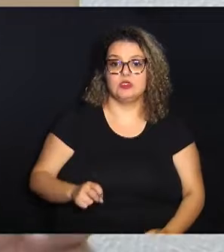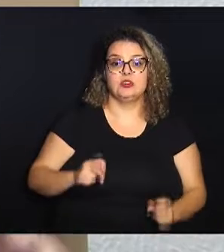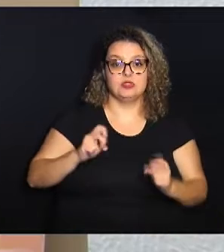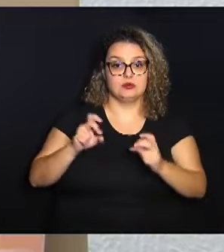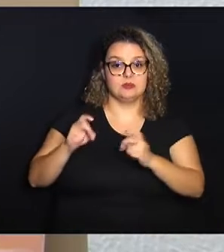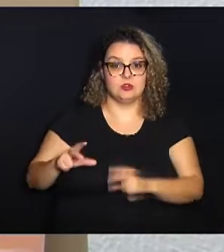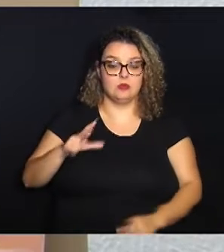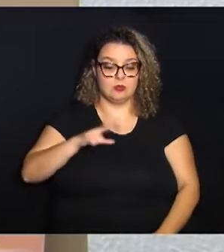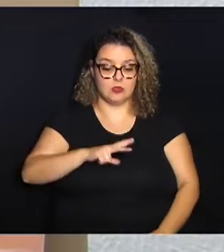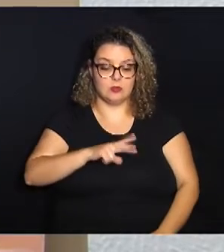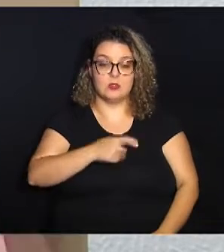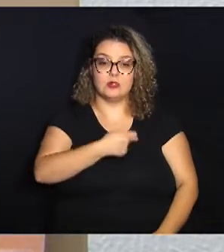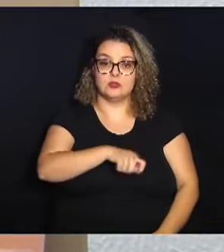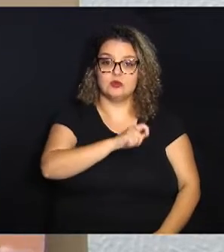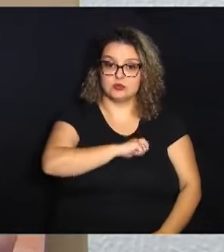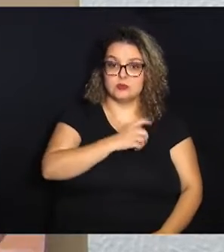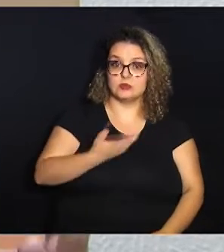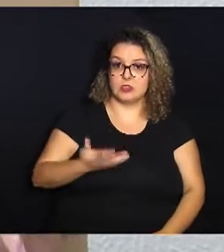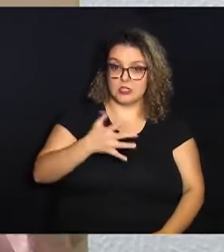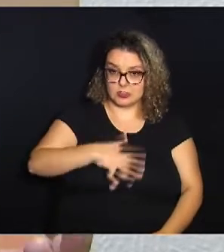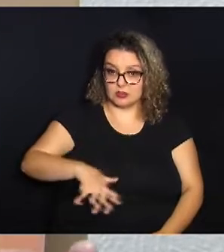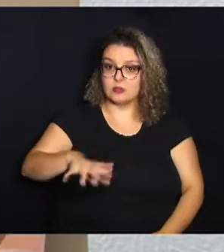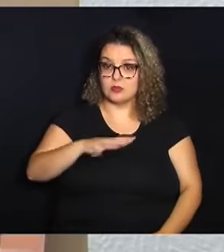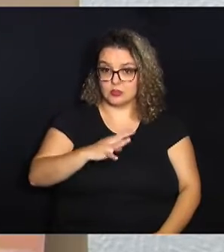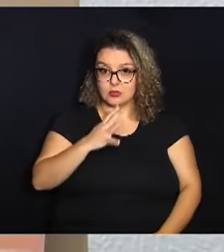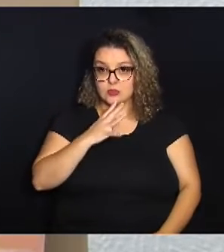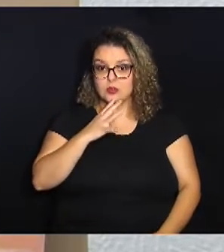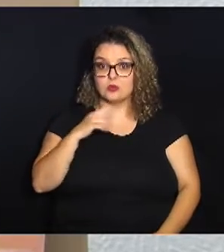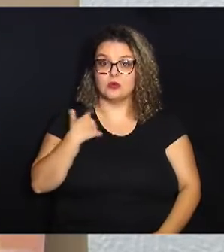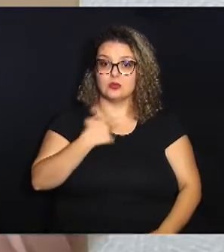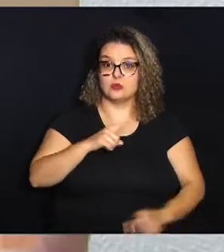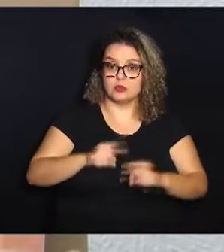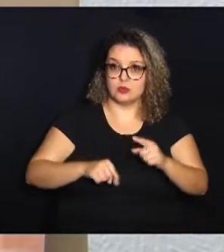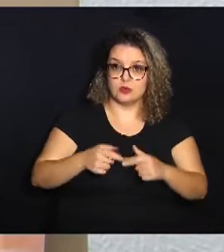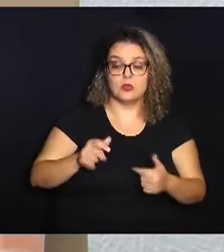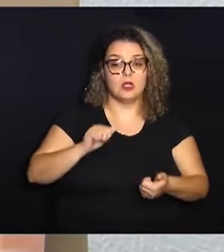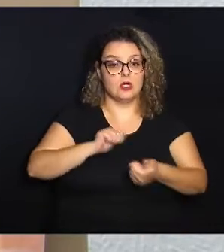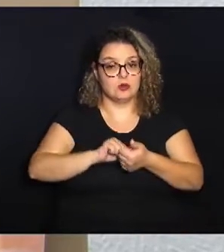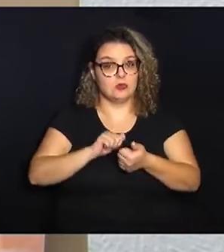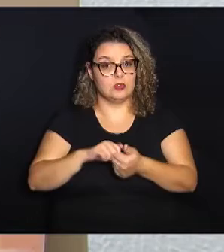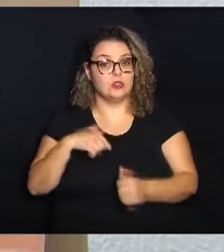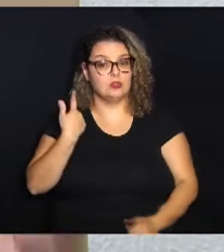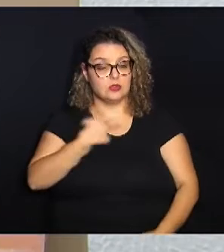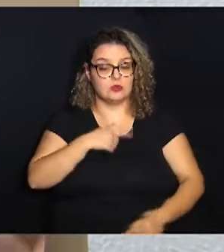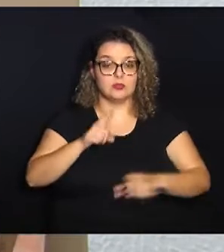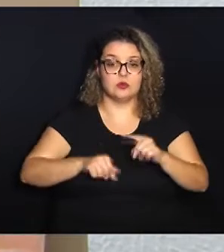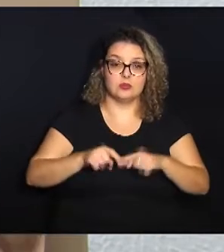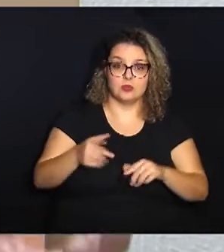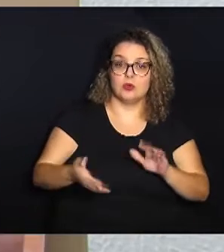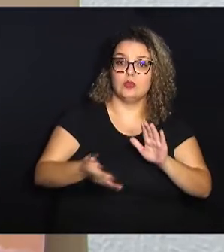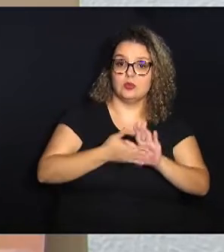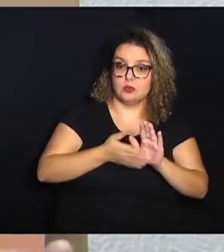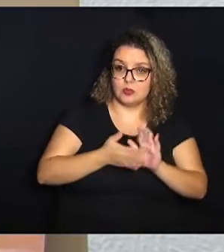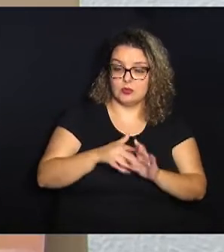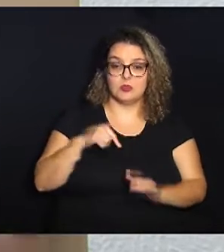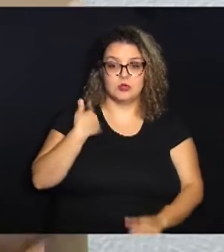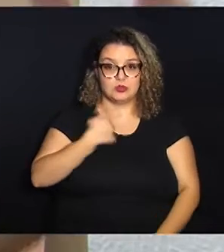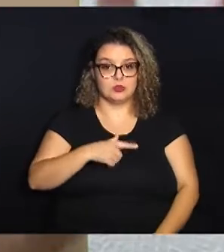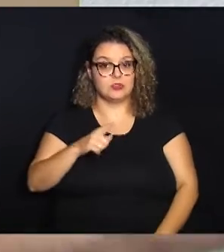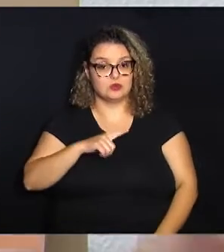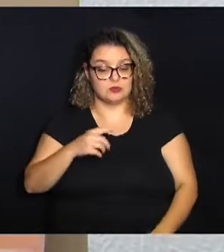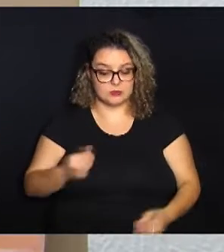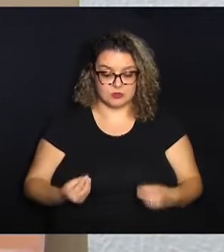Espanha, ou seja, o mercado já está conhecendo nossos produtos, a qualidade dos nossos produtos, o propósito que nós tivemos de